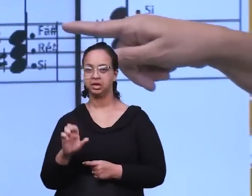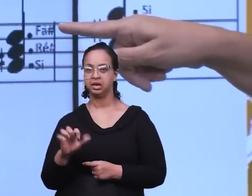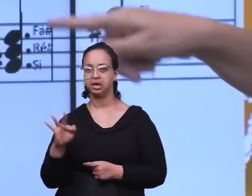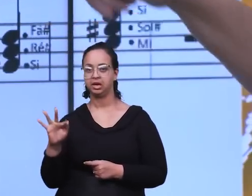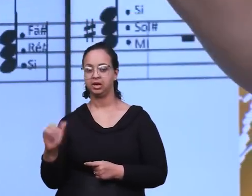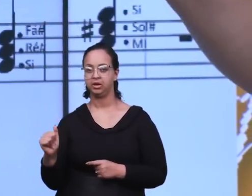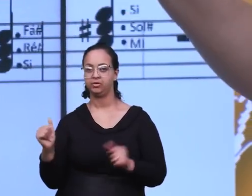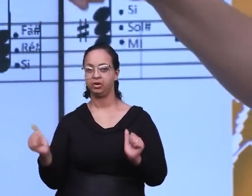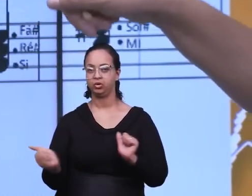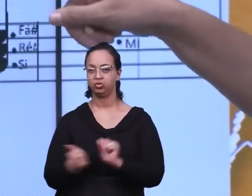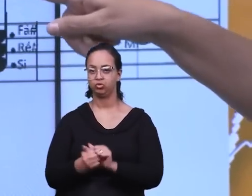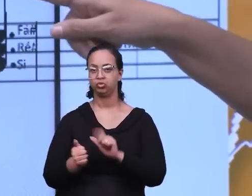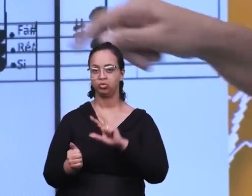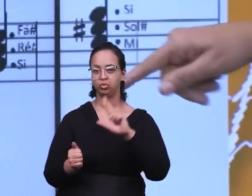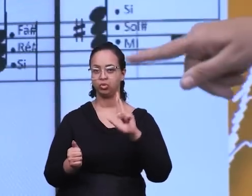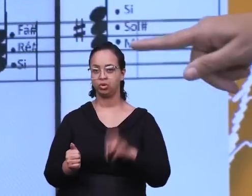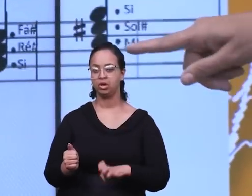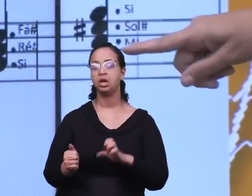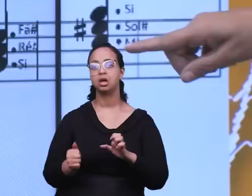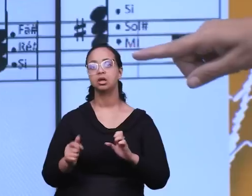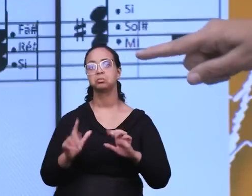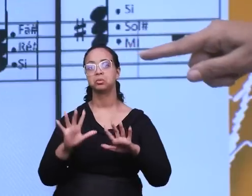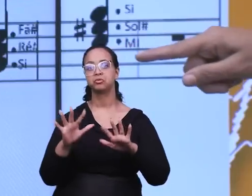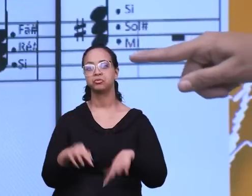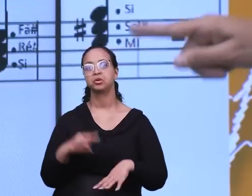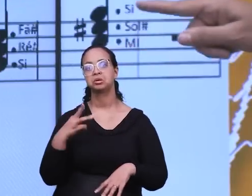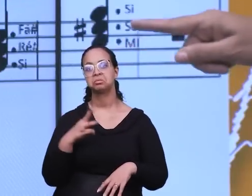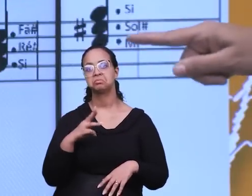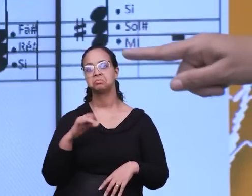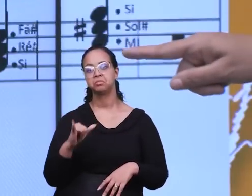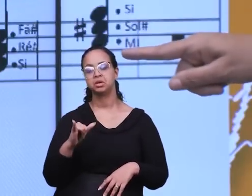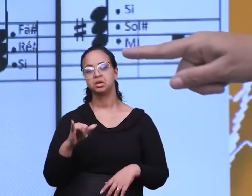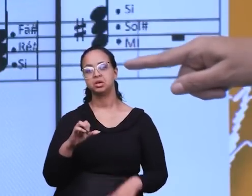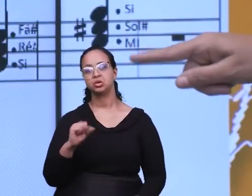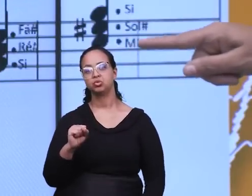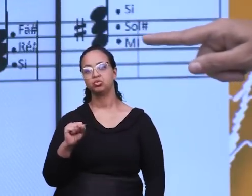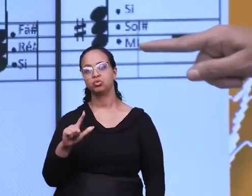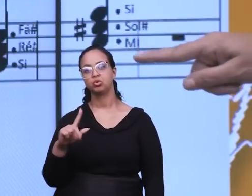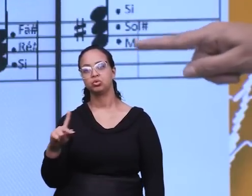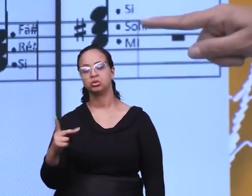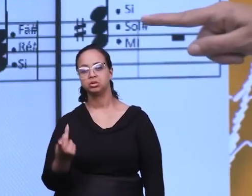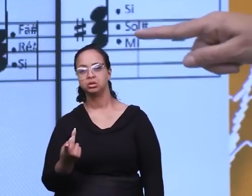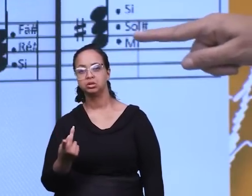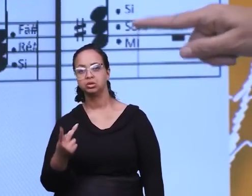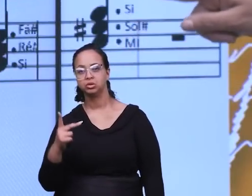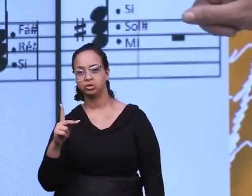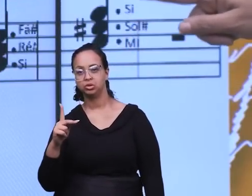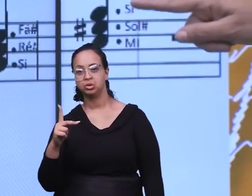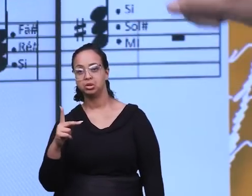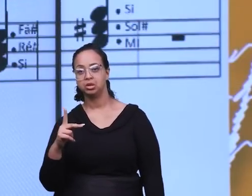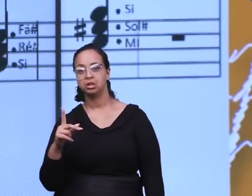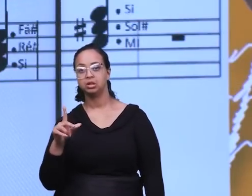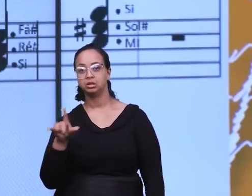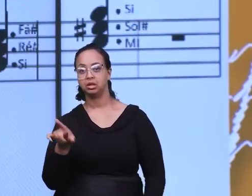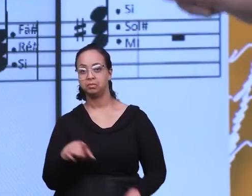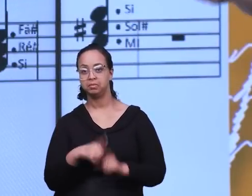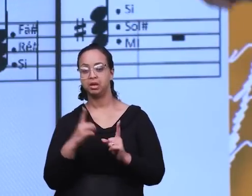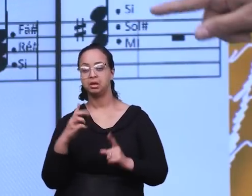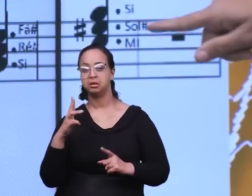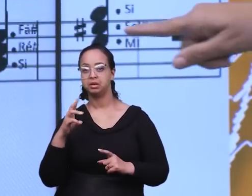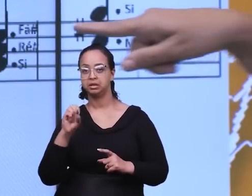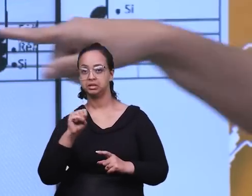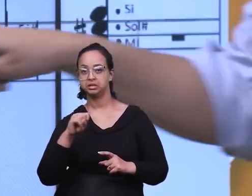Fá, o acorde com Ré sustenido. E para terminar, Mi maior, Mi, Sol sustenido, Si com